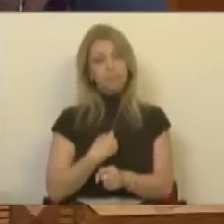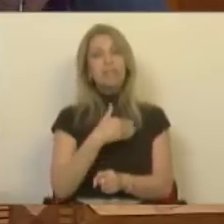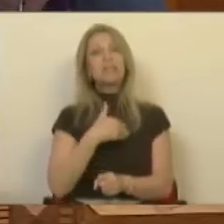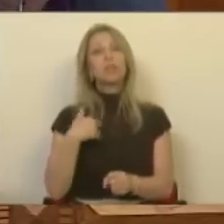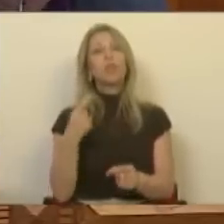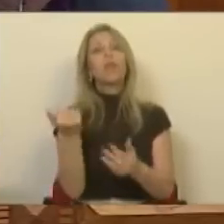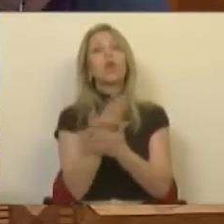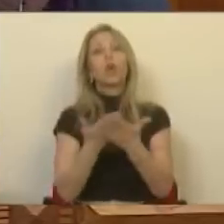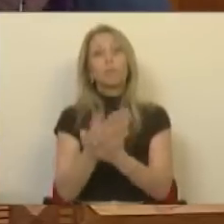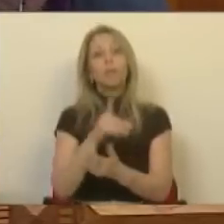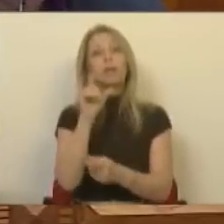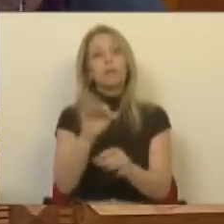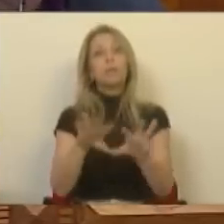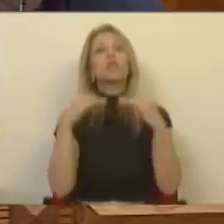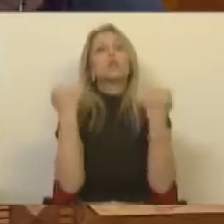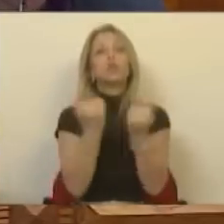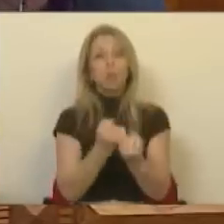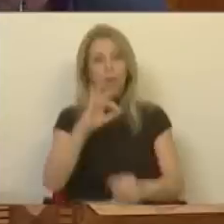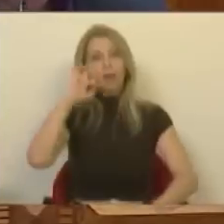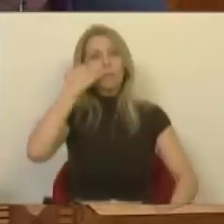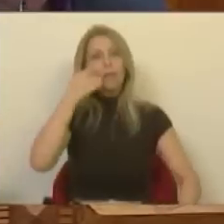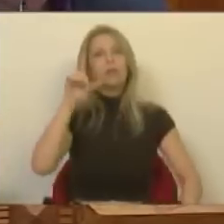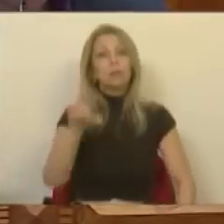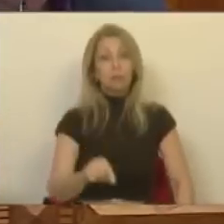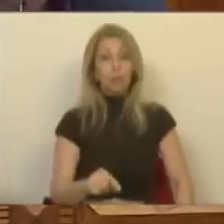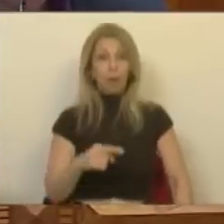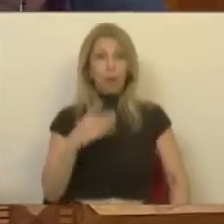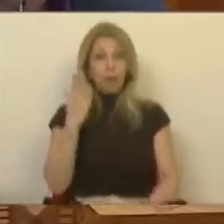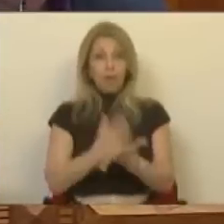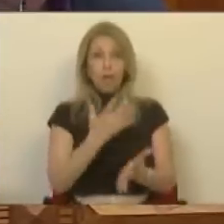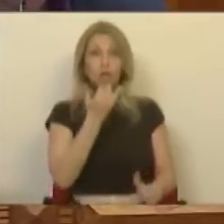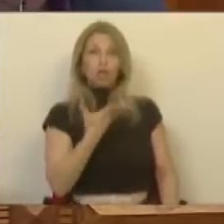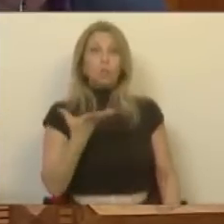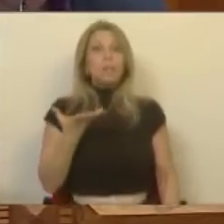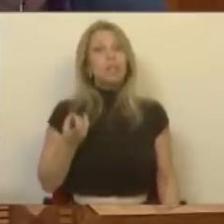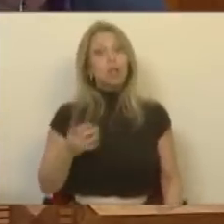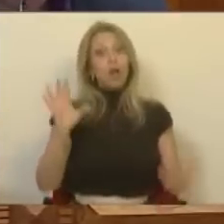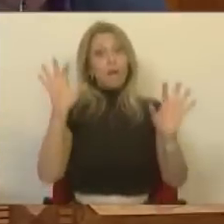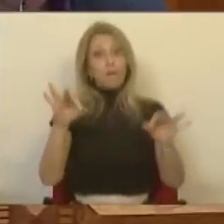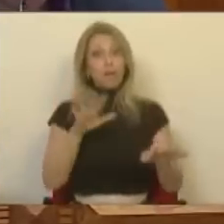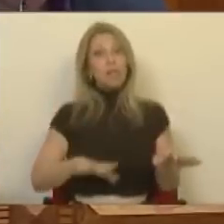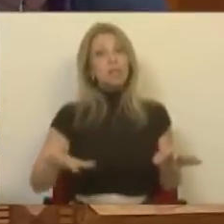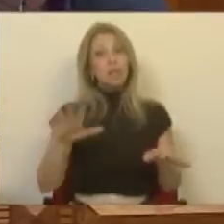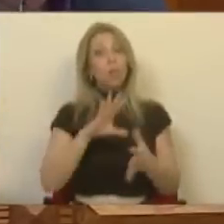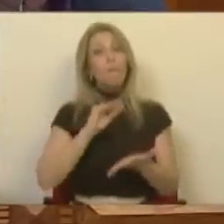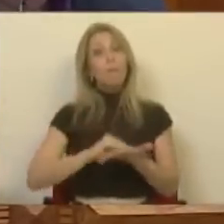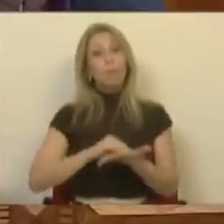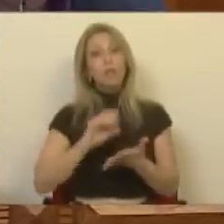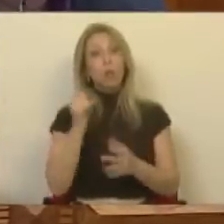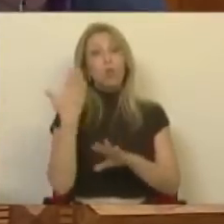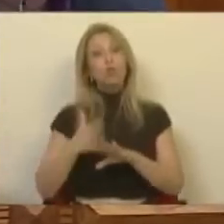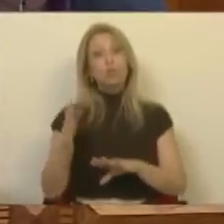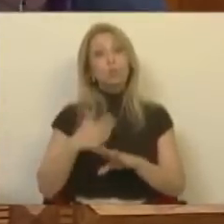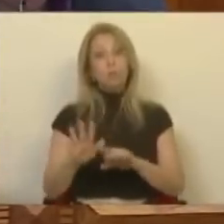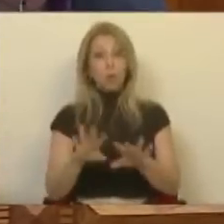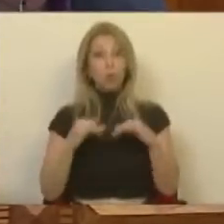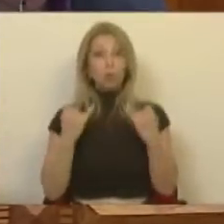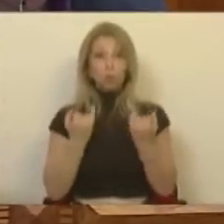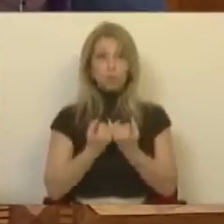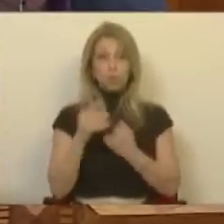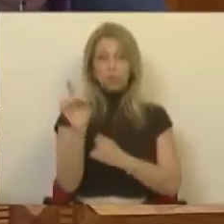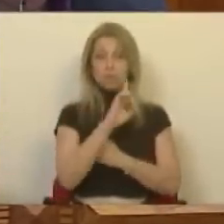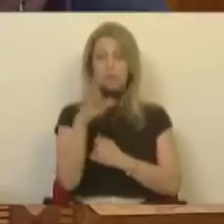nossa sociedade não até 2019 tinham saído da situação de pobreza explosão social 600.000 pessoas